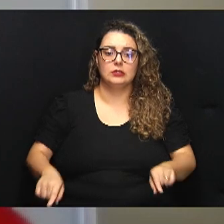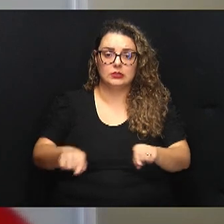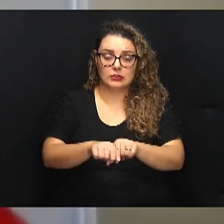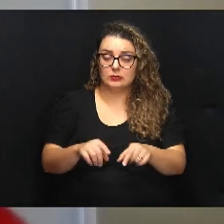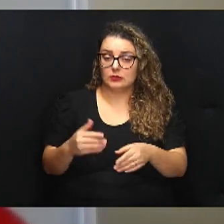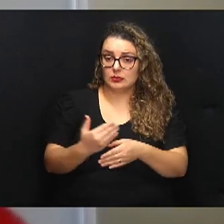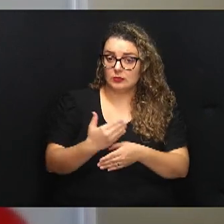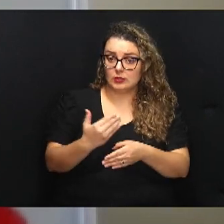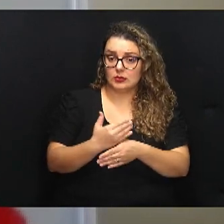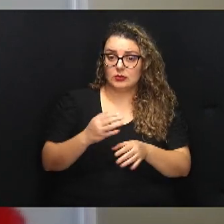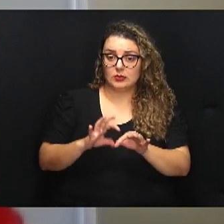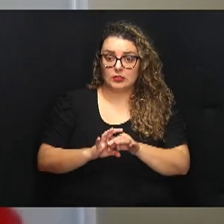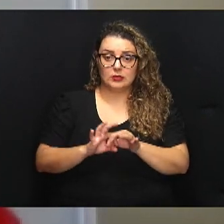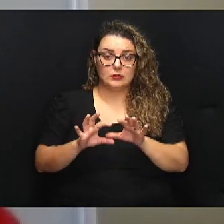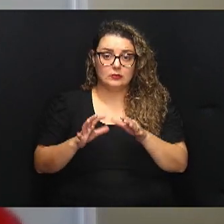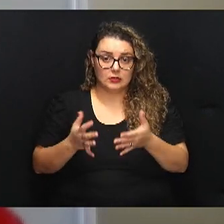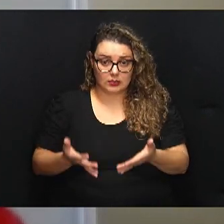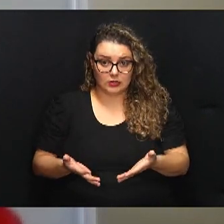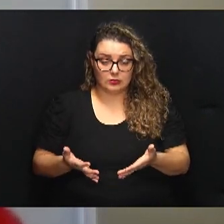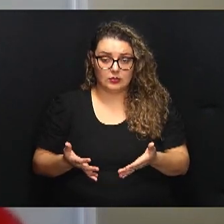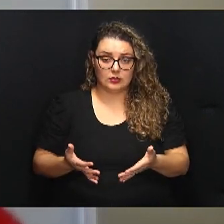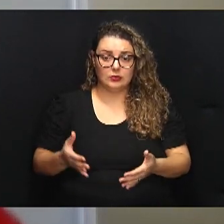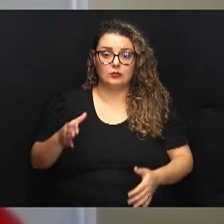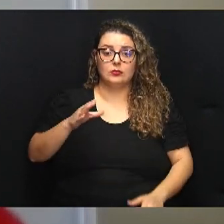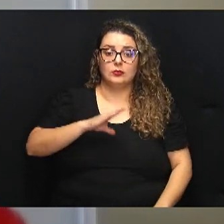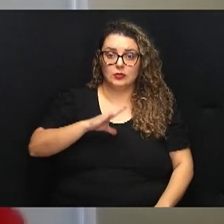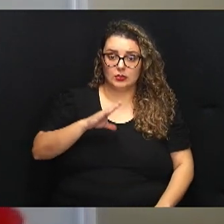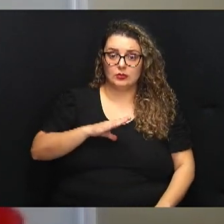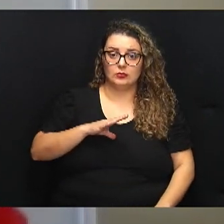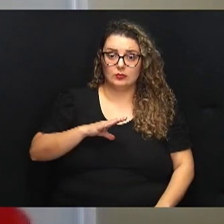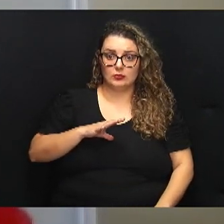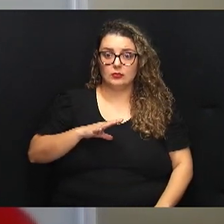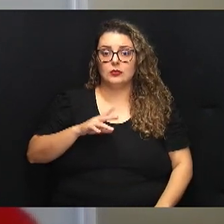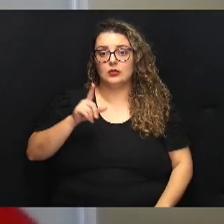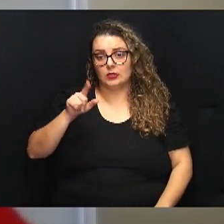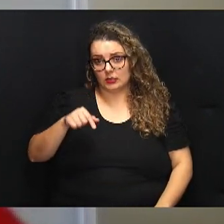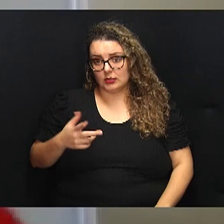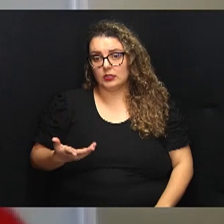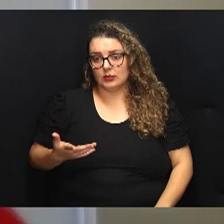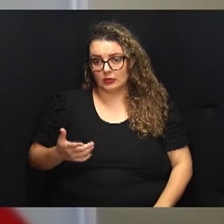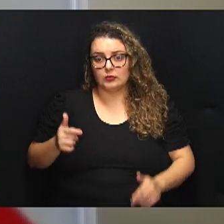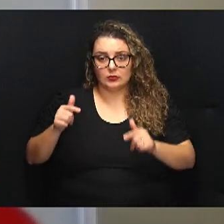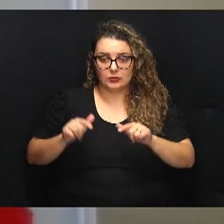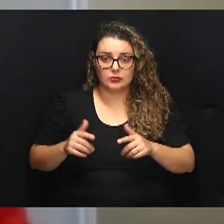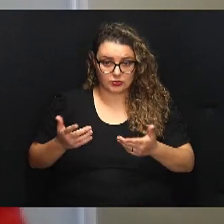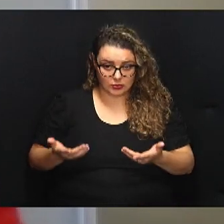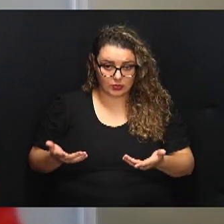empreendimentos licenciados pelos municípios, que são aqueles de âmbito local.